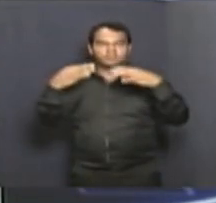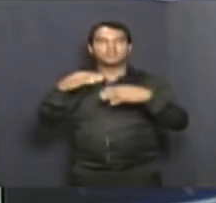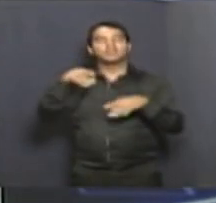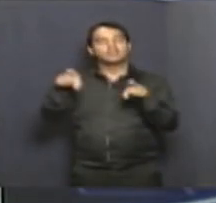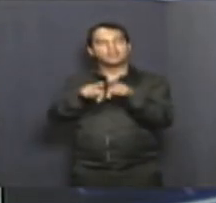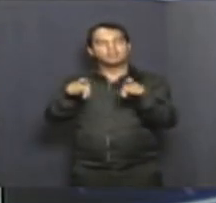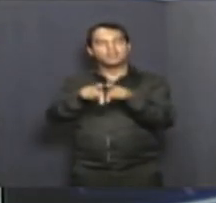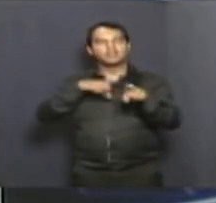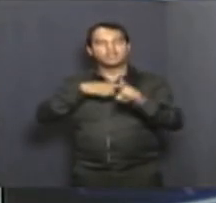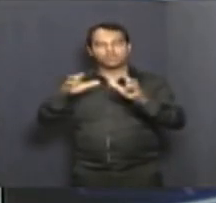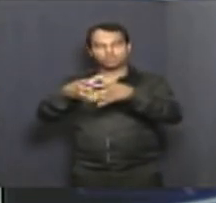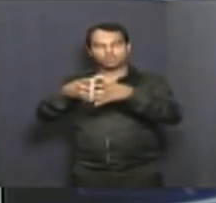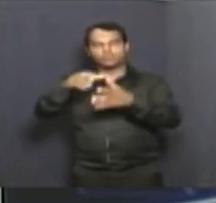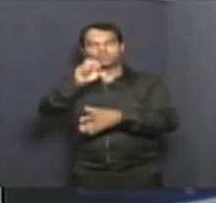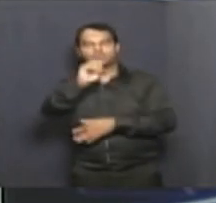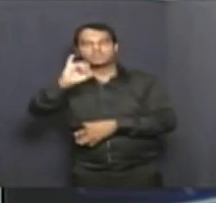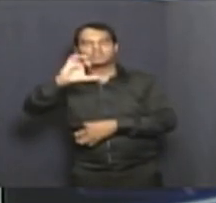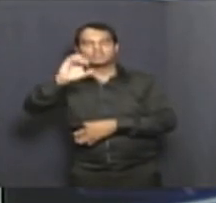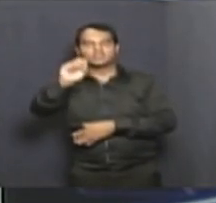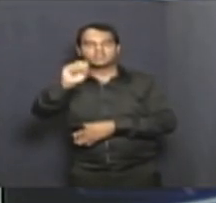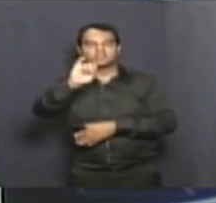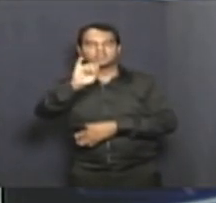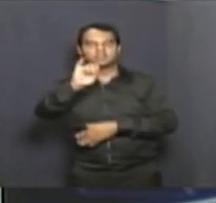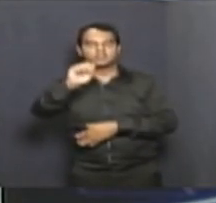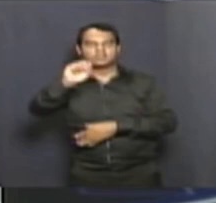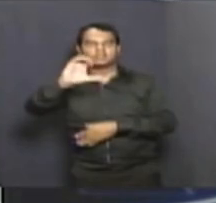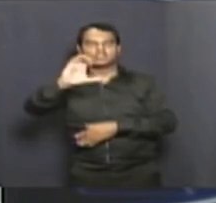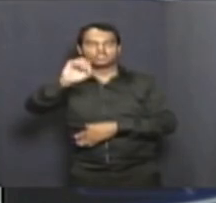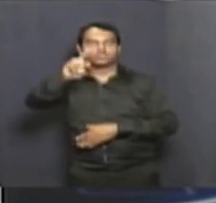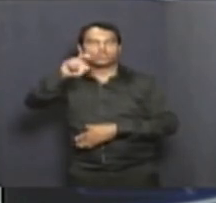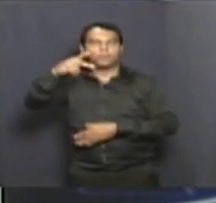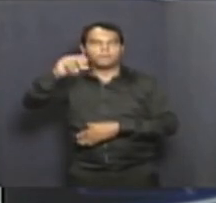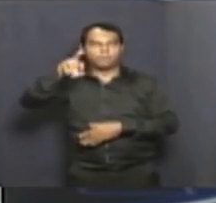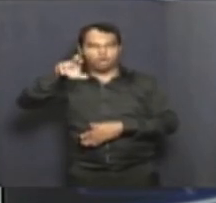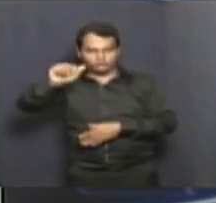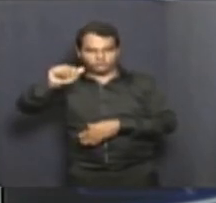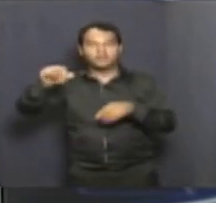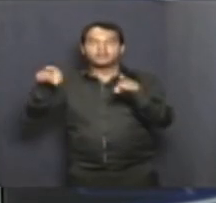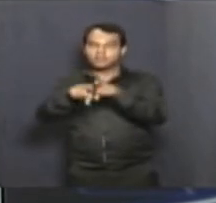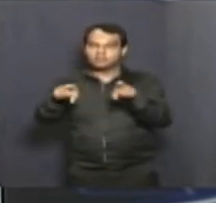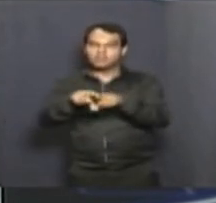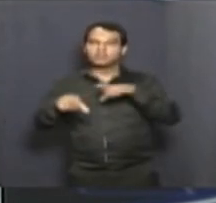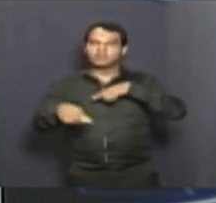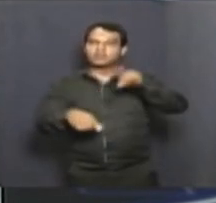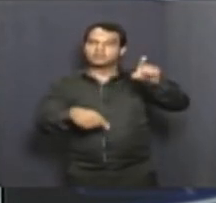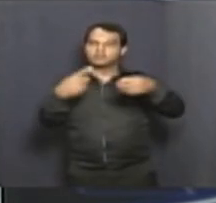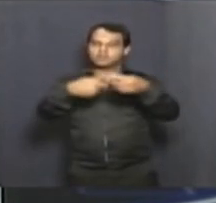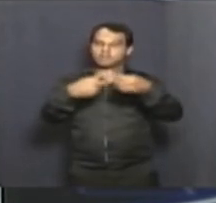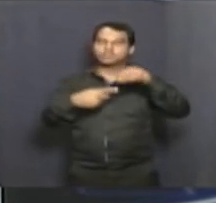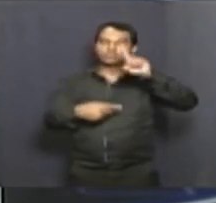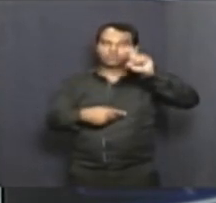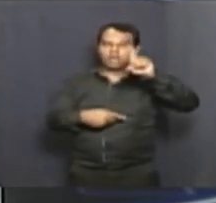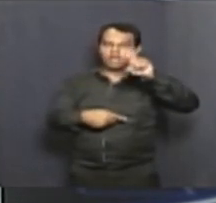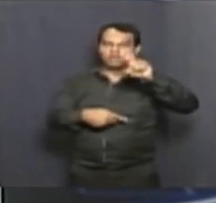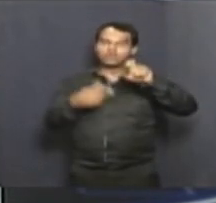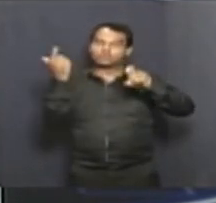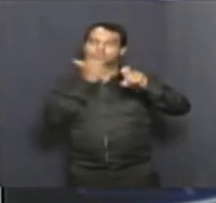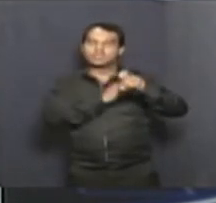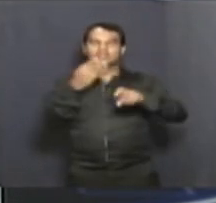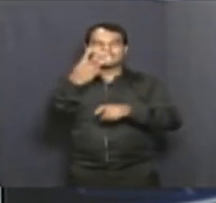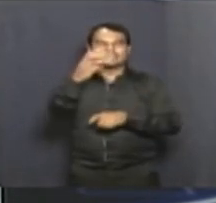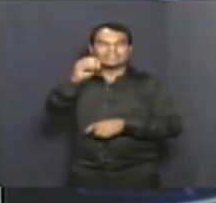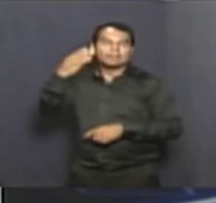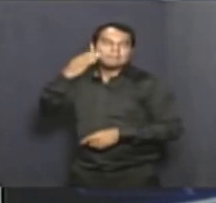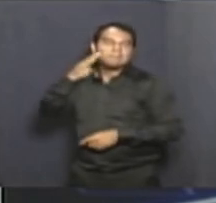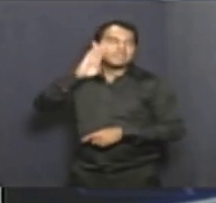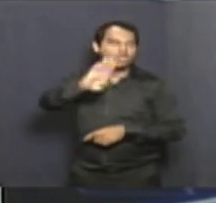com os painéis eletrônicos em campo grande e dourados e maior conteúdo jornalístico regional da internet são mais de 30 milhões